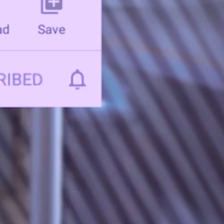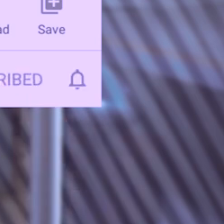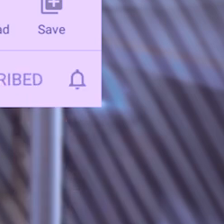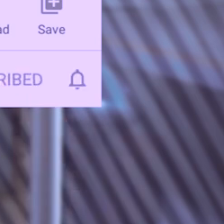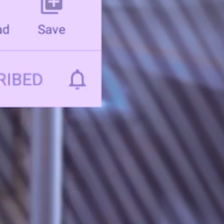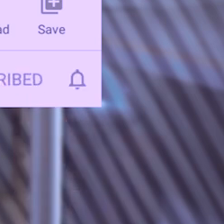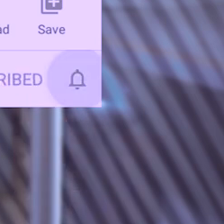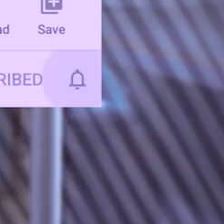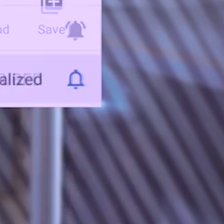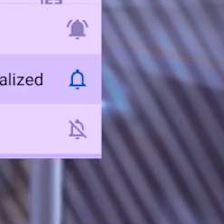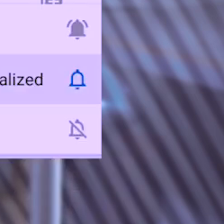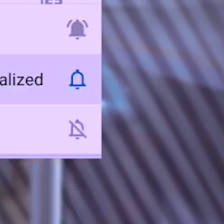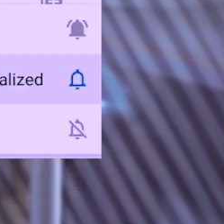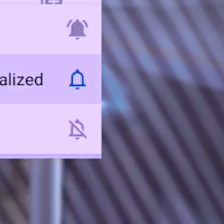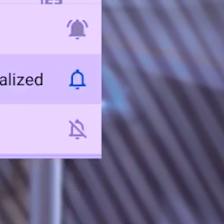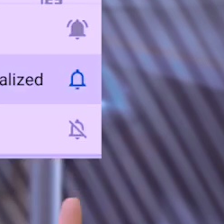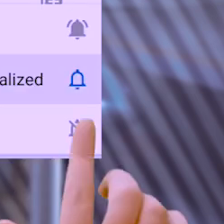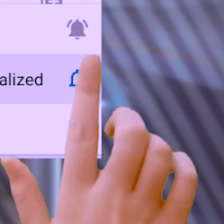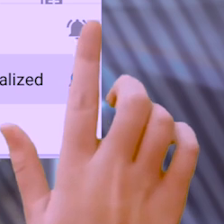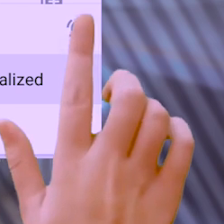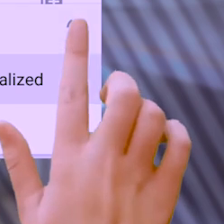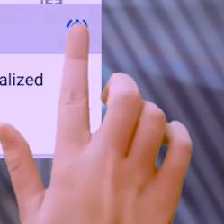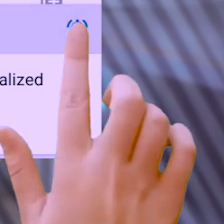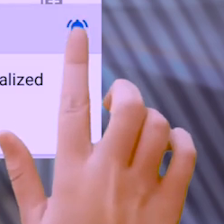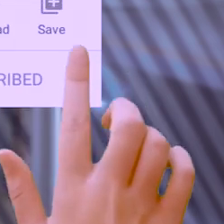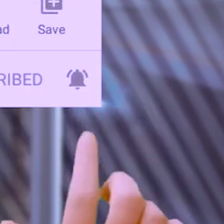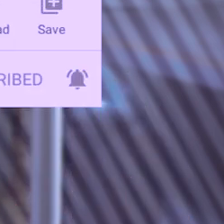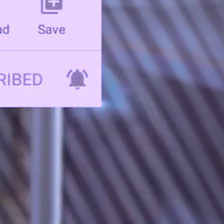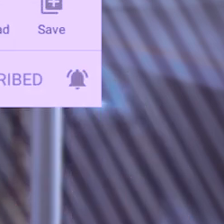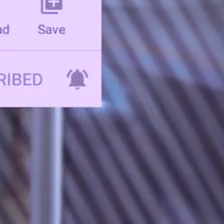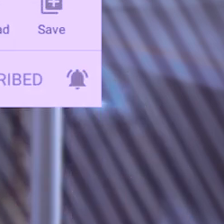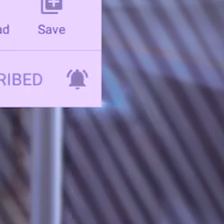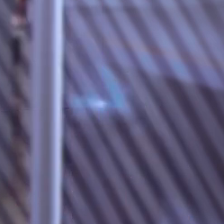Subscribe no hanehan botão notificação. Atunune la bele la com informação fon husiami.